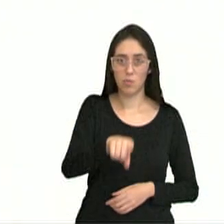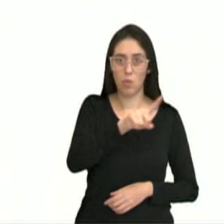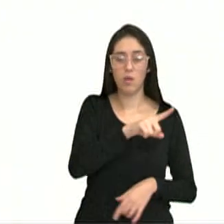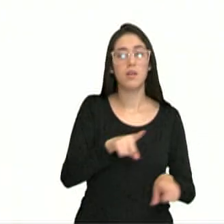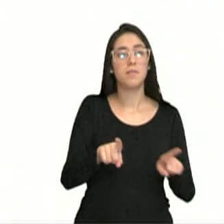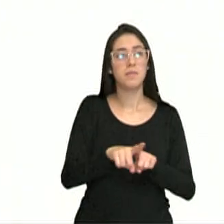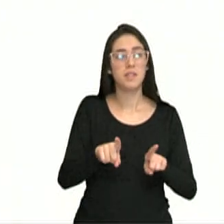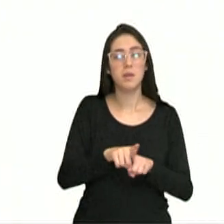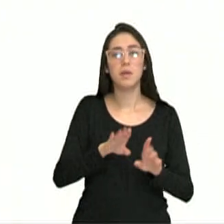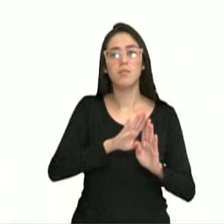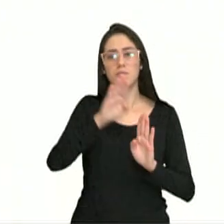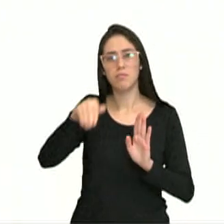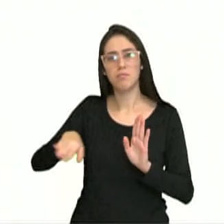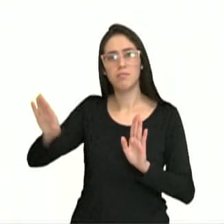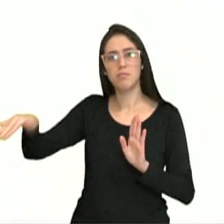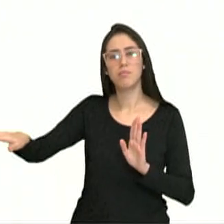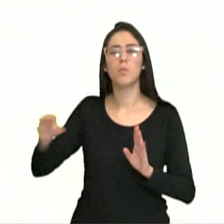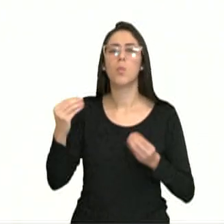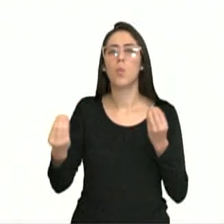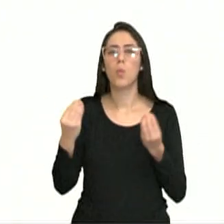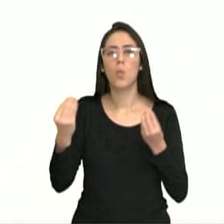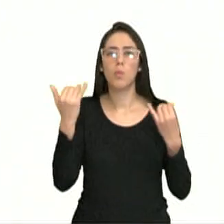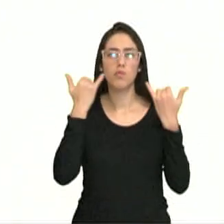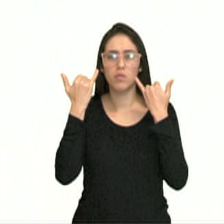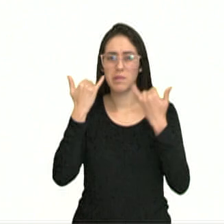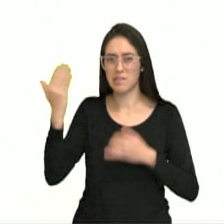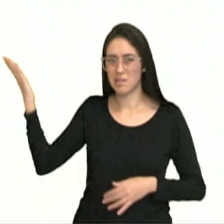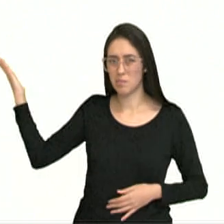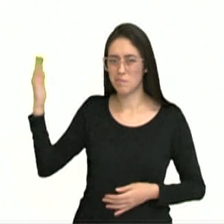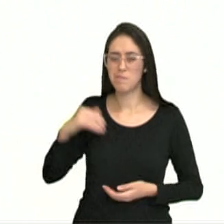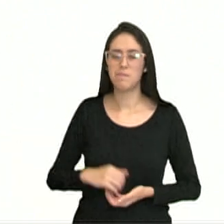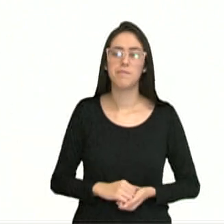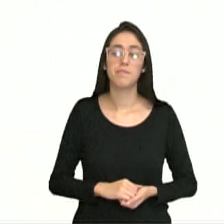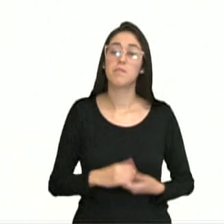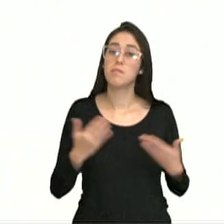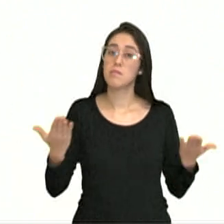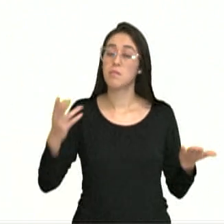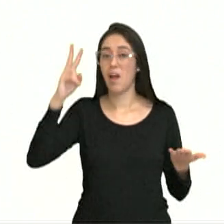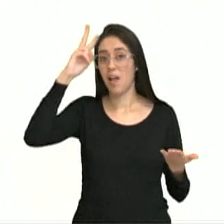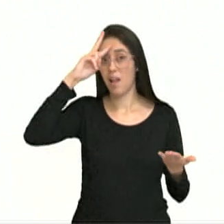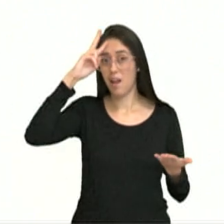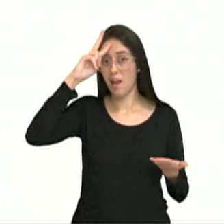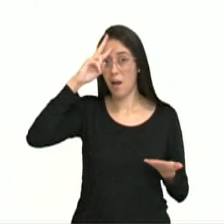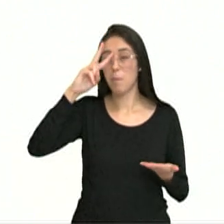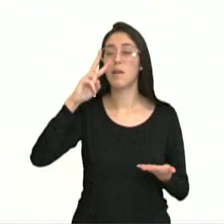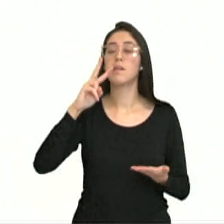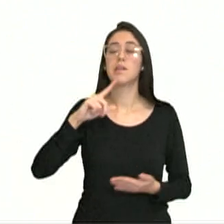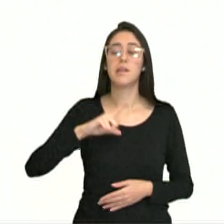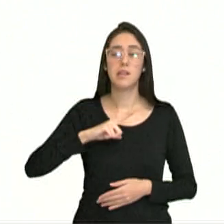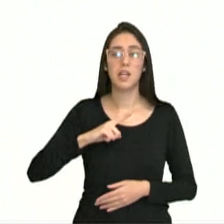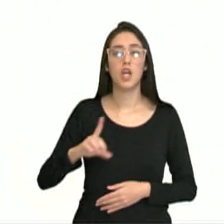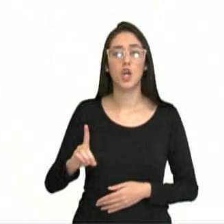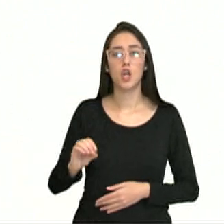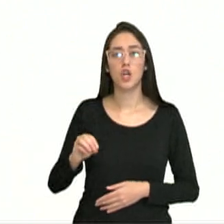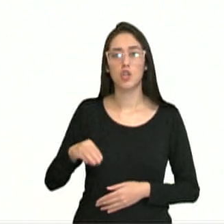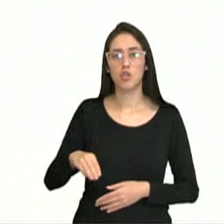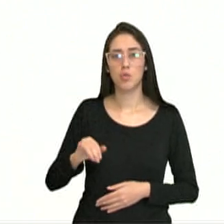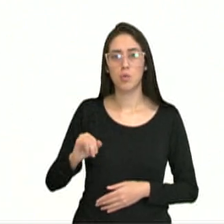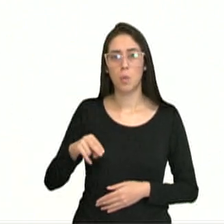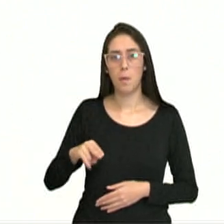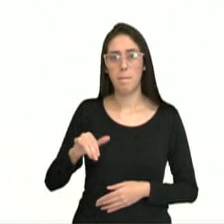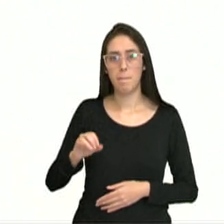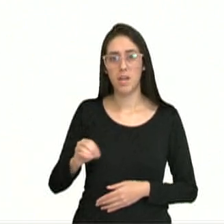e na minha representação dentro do gráfico. Então lembrando que nós temos o domínio, né, que são os